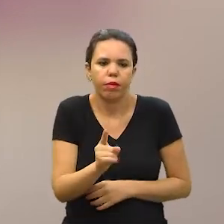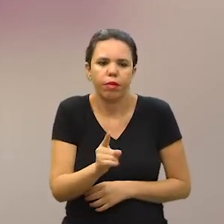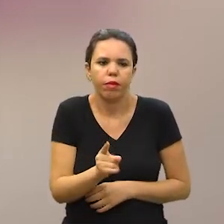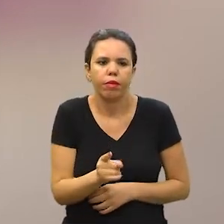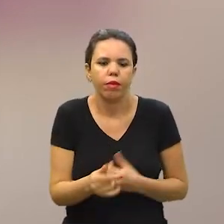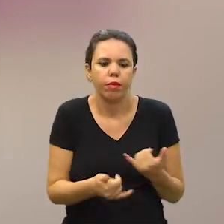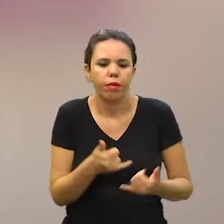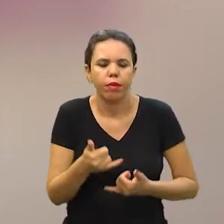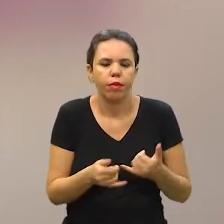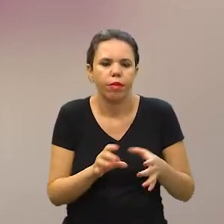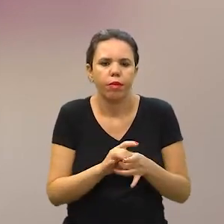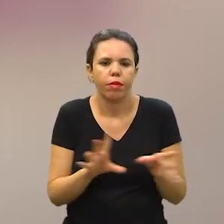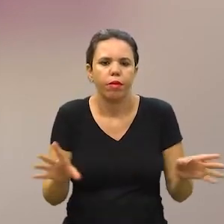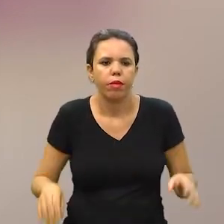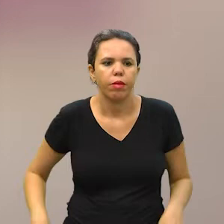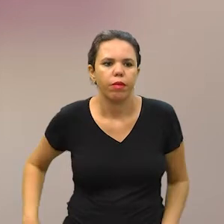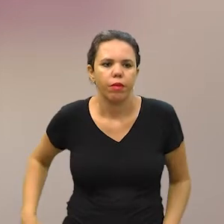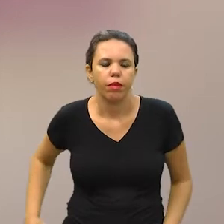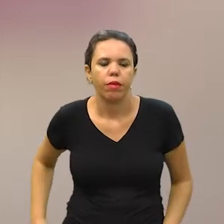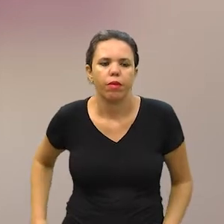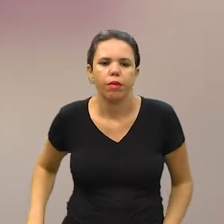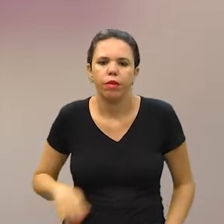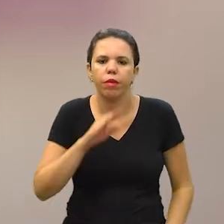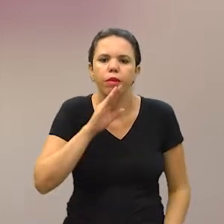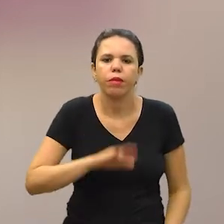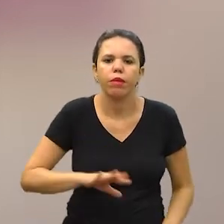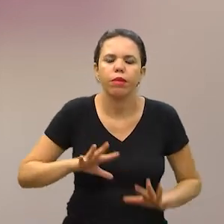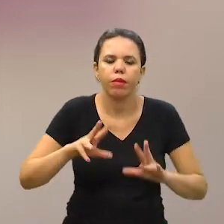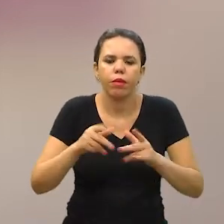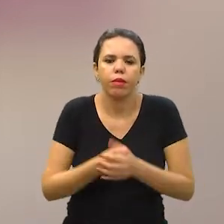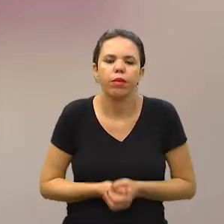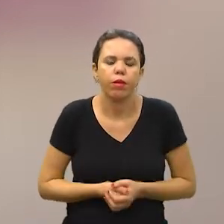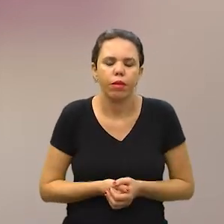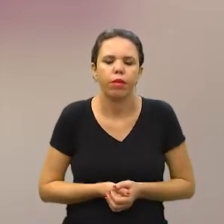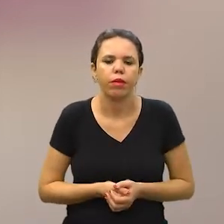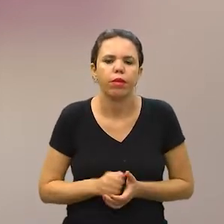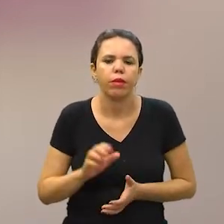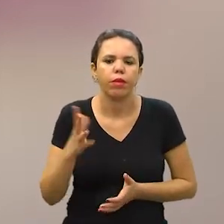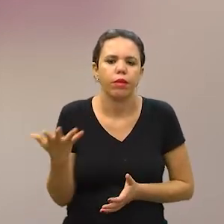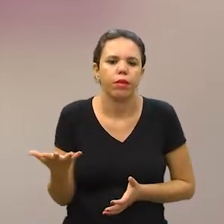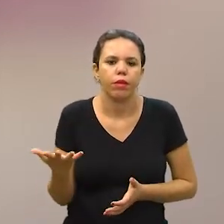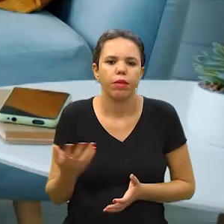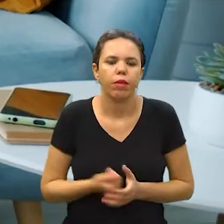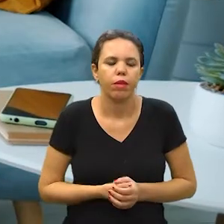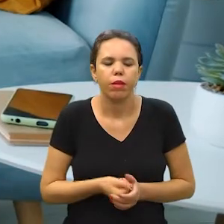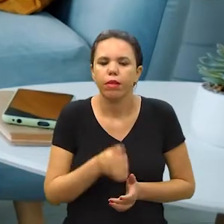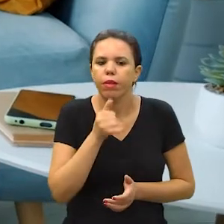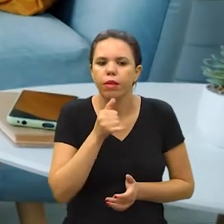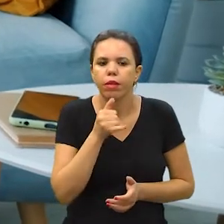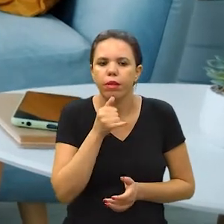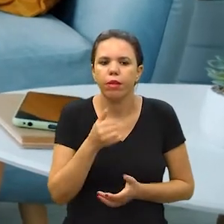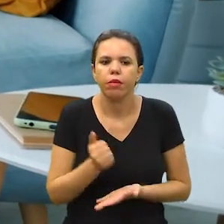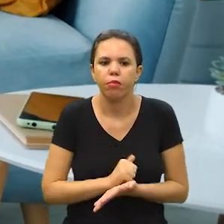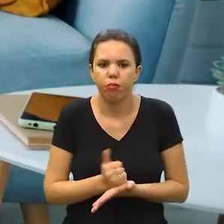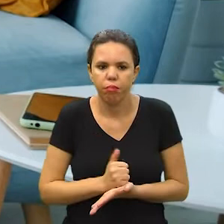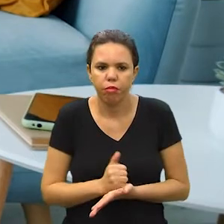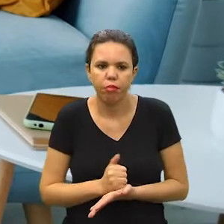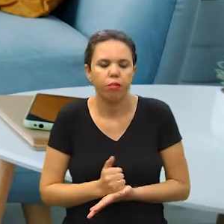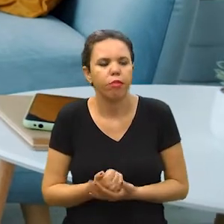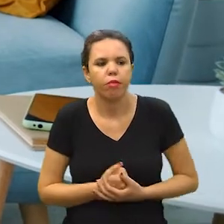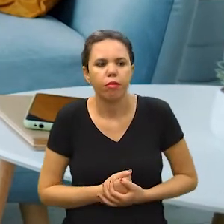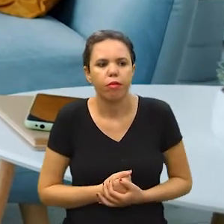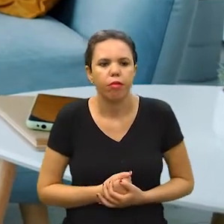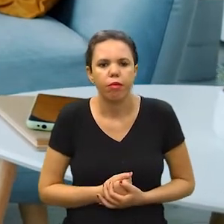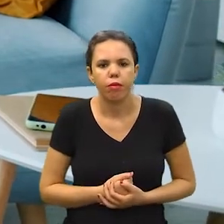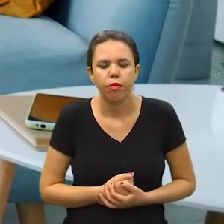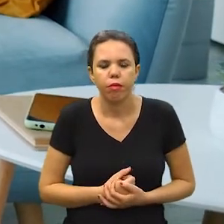mas jogar, se deixar, ele joga a tarde inteira, joga bem, nanana. Mas acontece que, assim, por exemplo, os jogos mesmo,